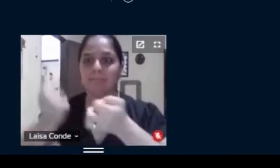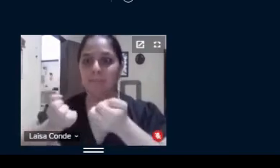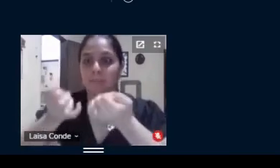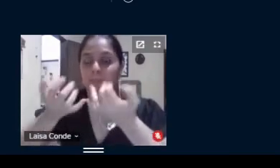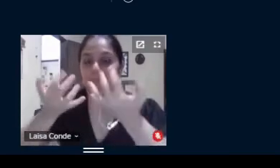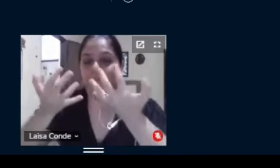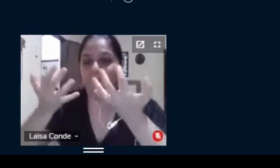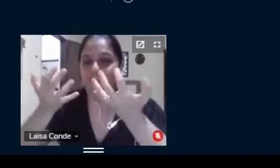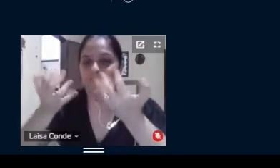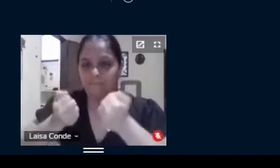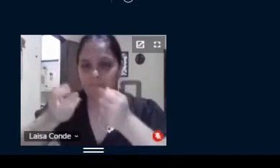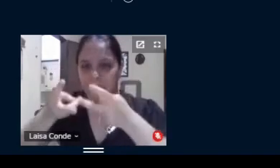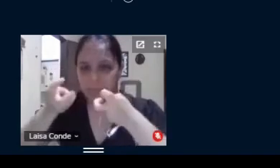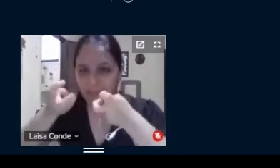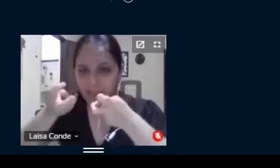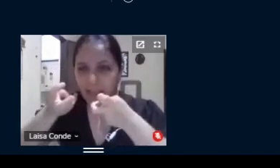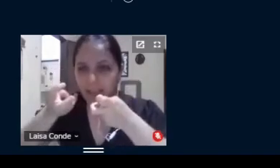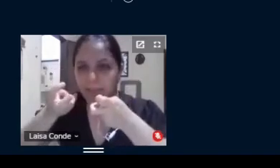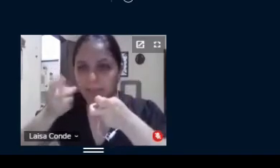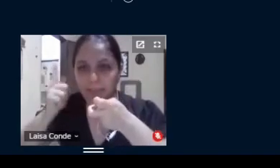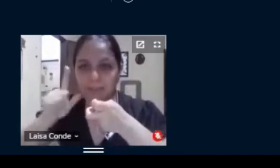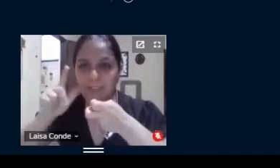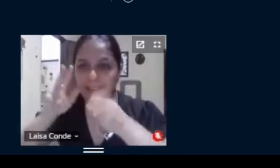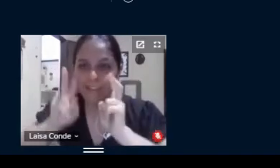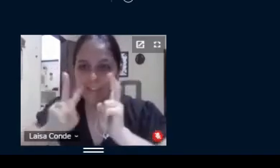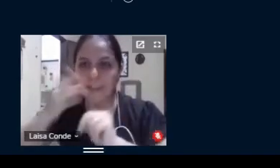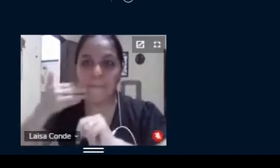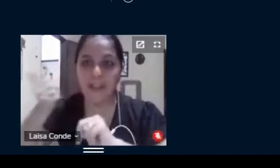tá vendo que aparecem as trincas?